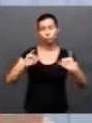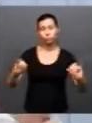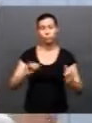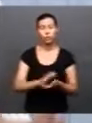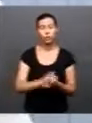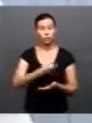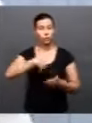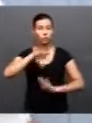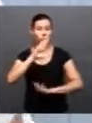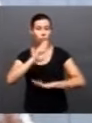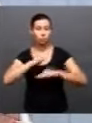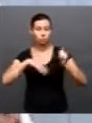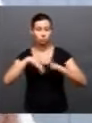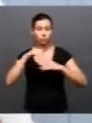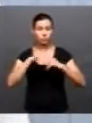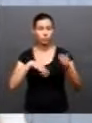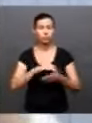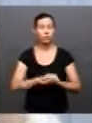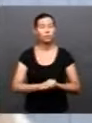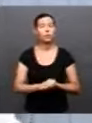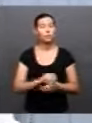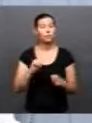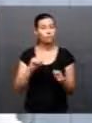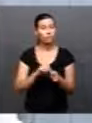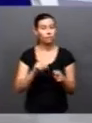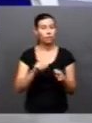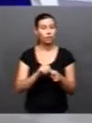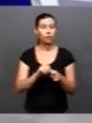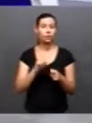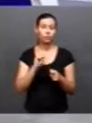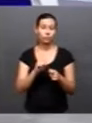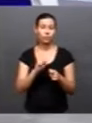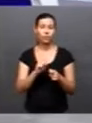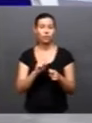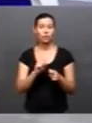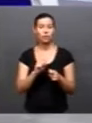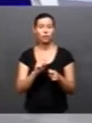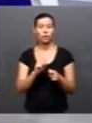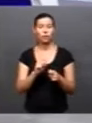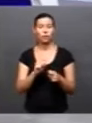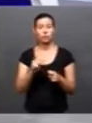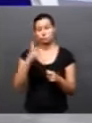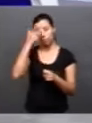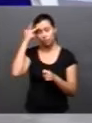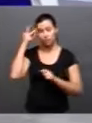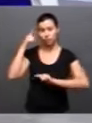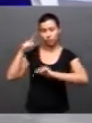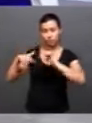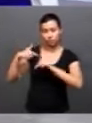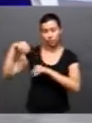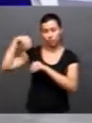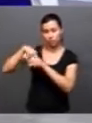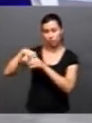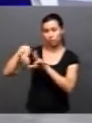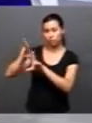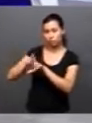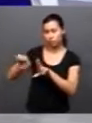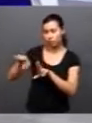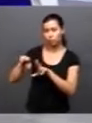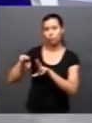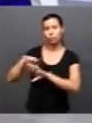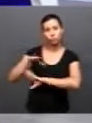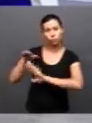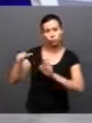os profissionais que fazem a ponte, né, entre os servidores da UFO, não só os pesquisadores, uhum, mas todos